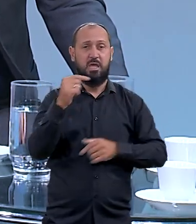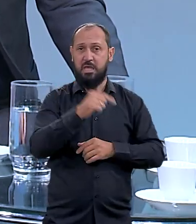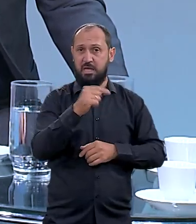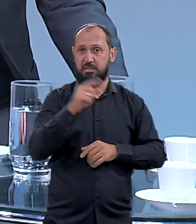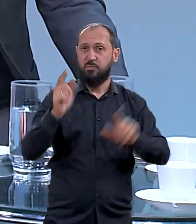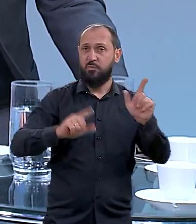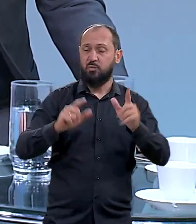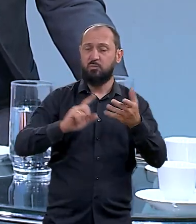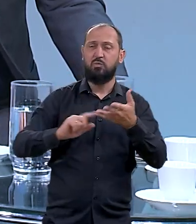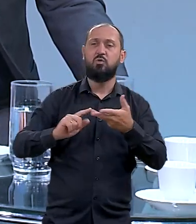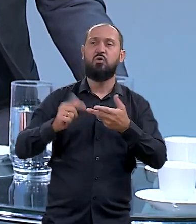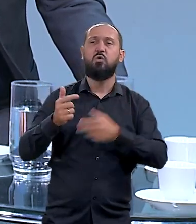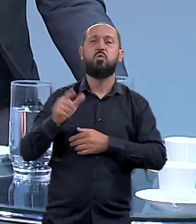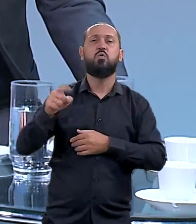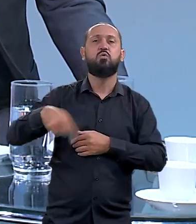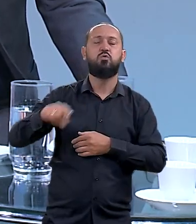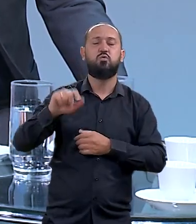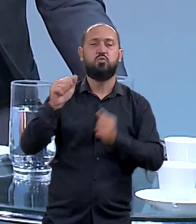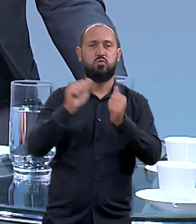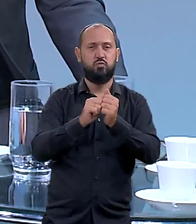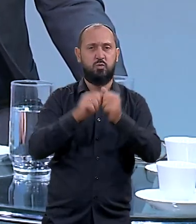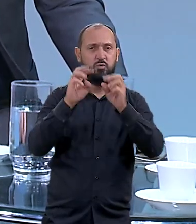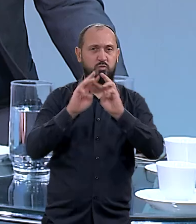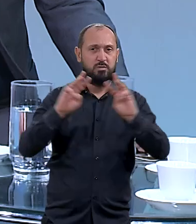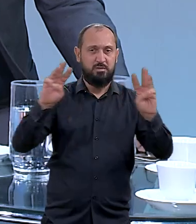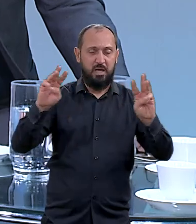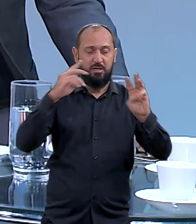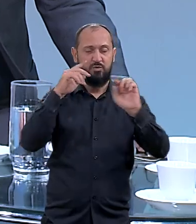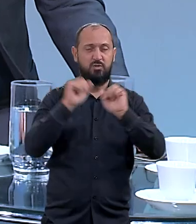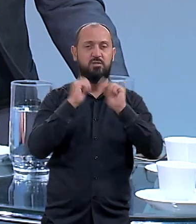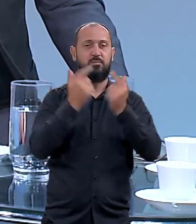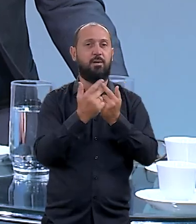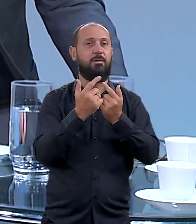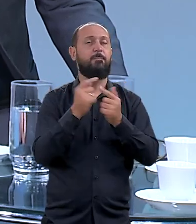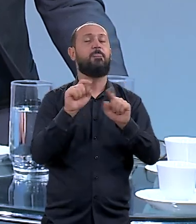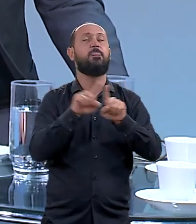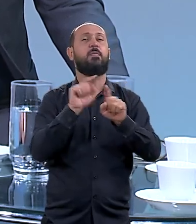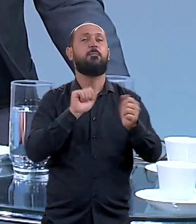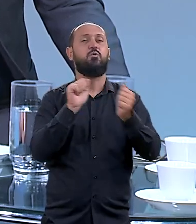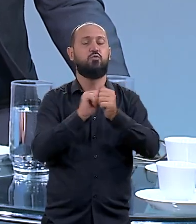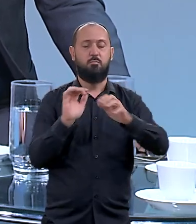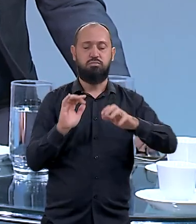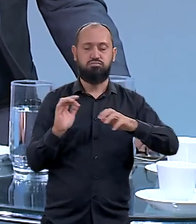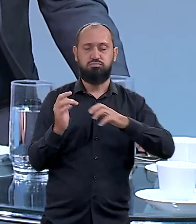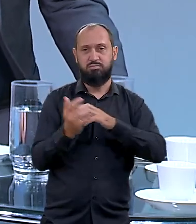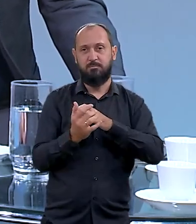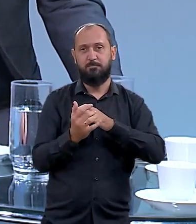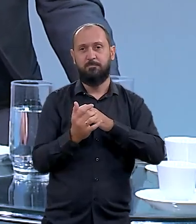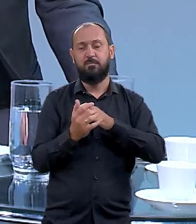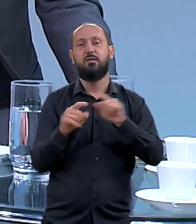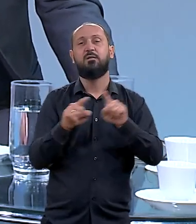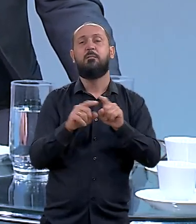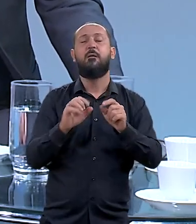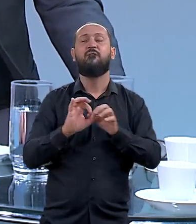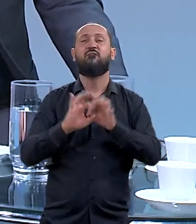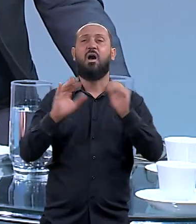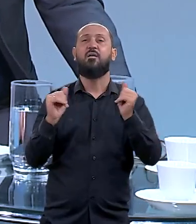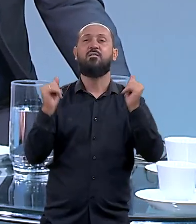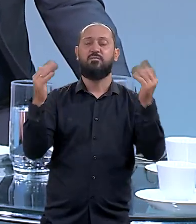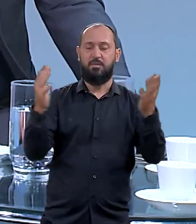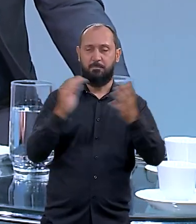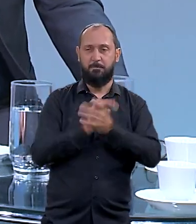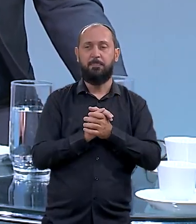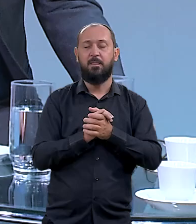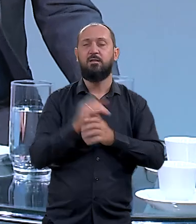os outros, por meio do site oficial da Casa de Leis. Também temos nossas mídias sociais e também os canais abertos, não é, Paulo? É